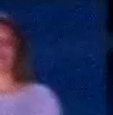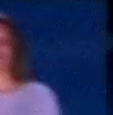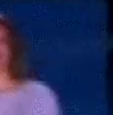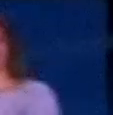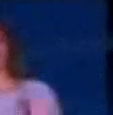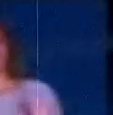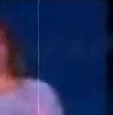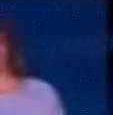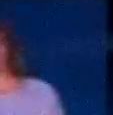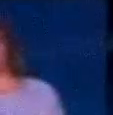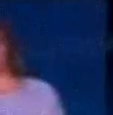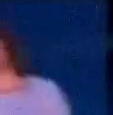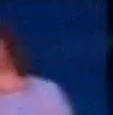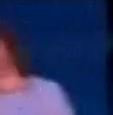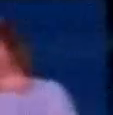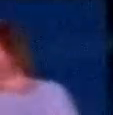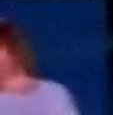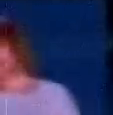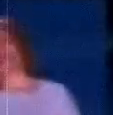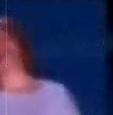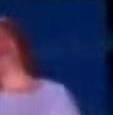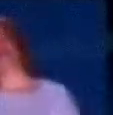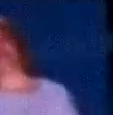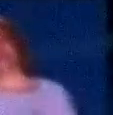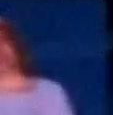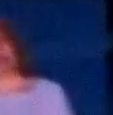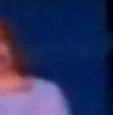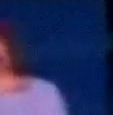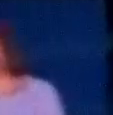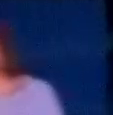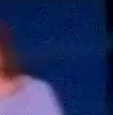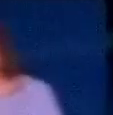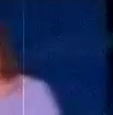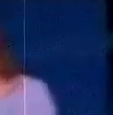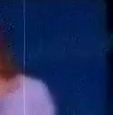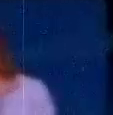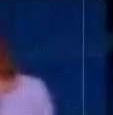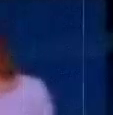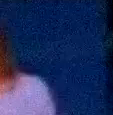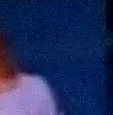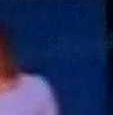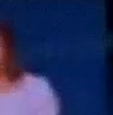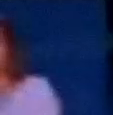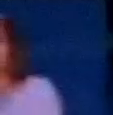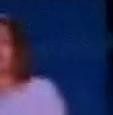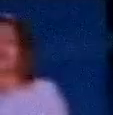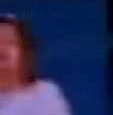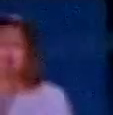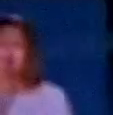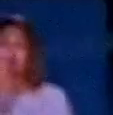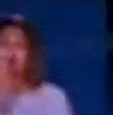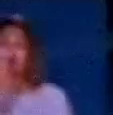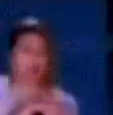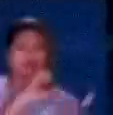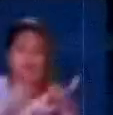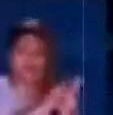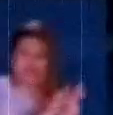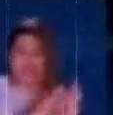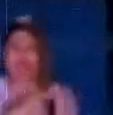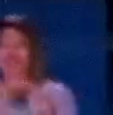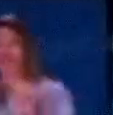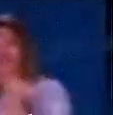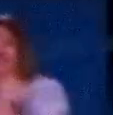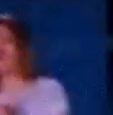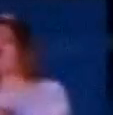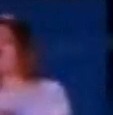nós tivemos há pouco o fundo partidário e o fundo eleitoral. O que você pode dizer sobre o fundo